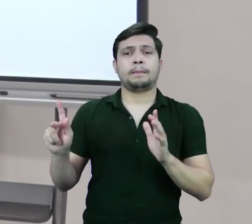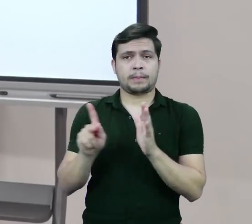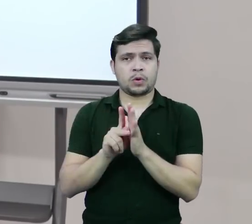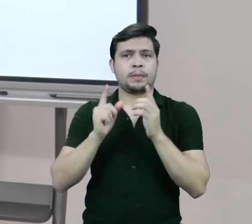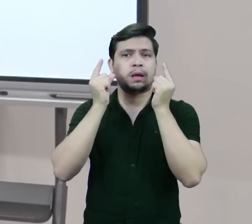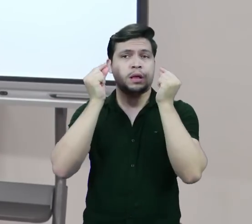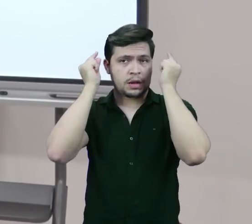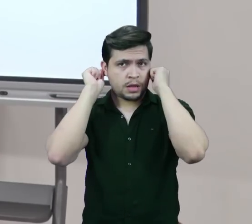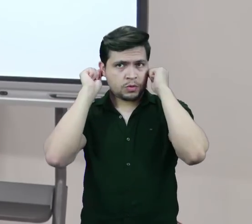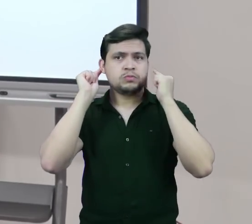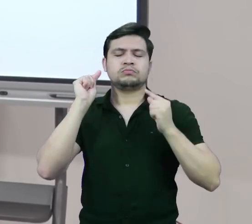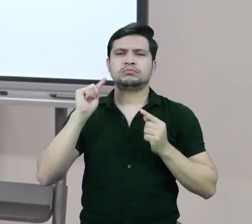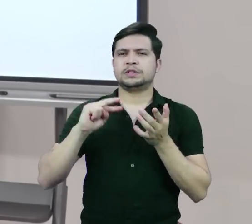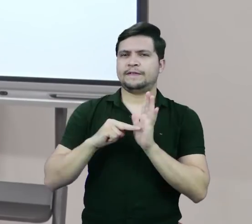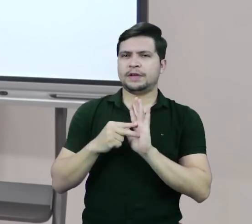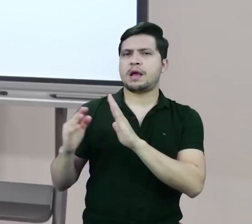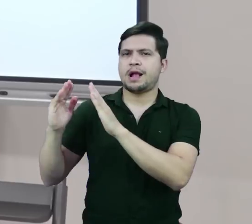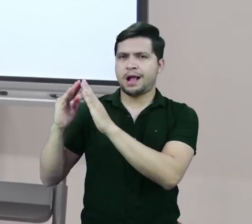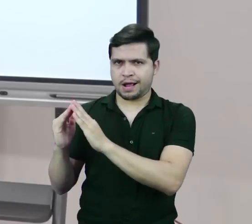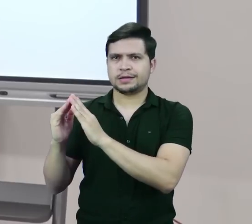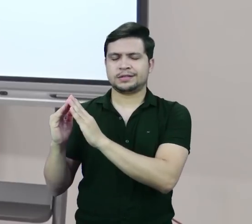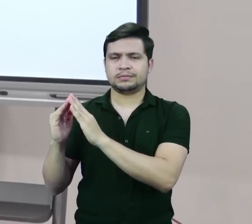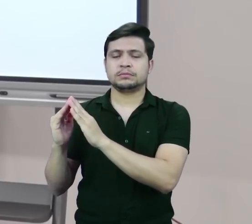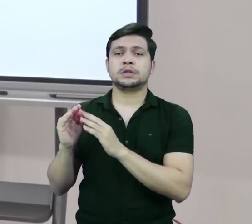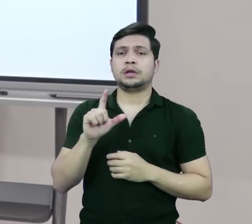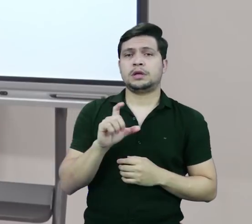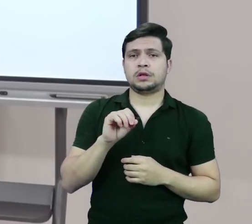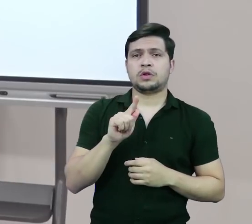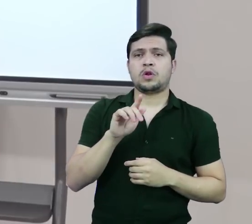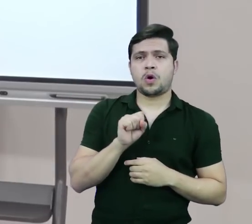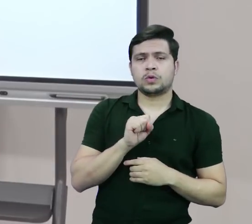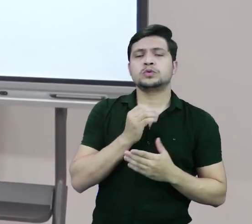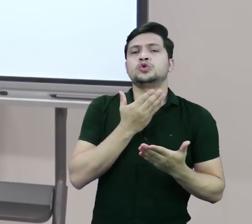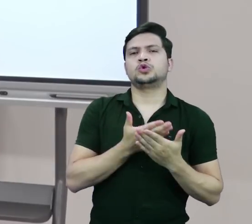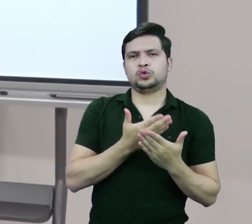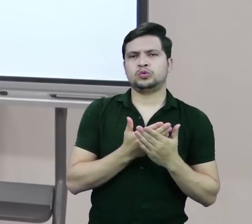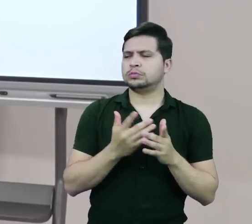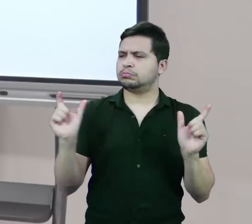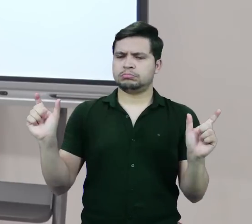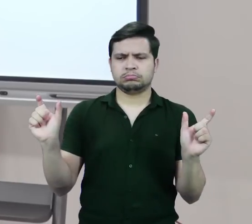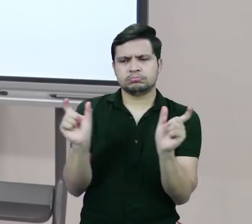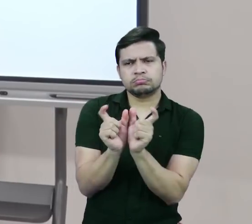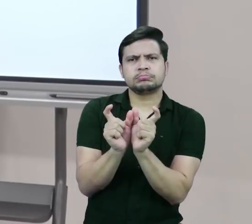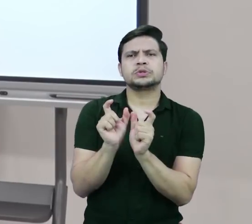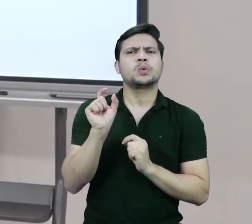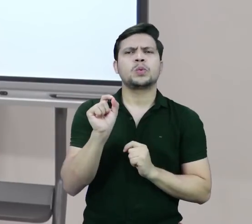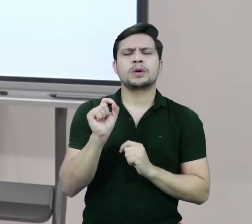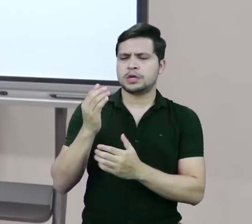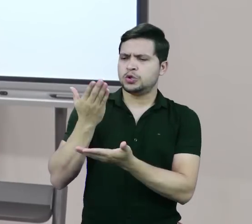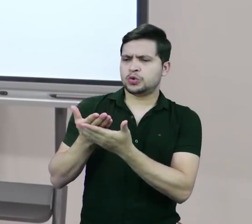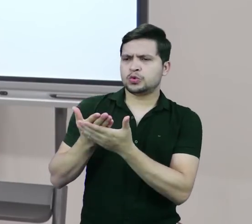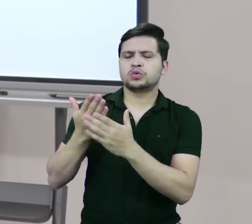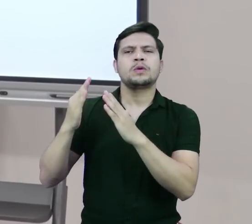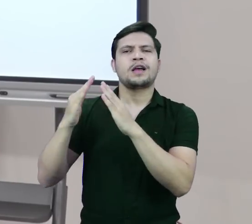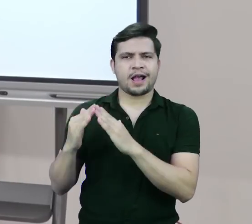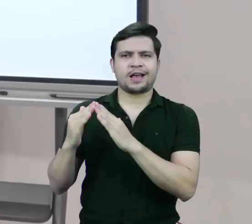a palavra oikos, que significa casa, e logos, que significa estudo, ciência, né? Logo, a ecologia, ela é o